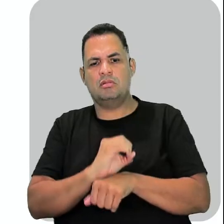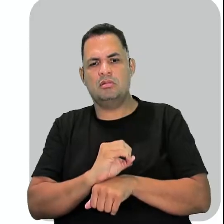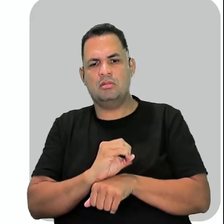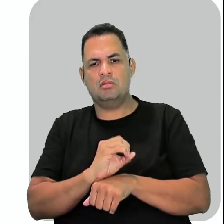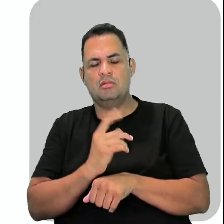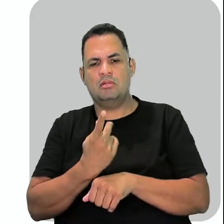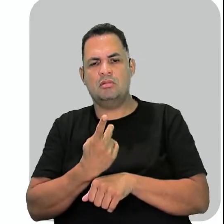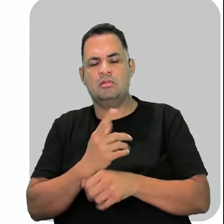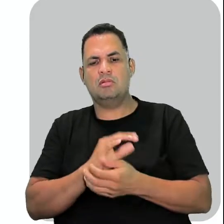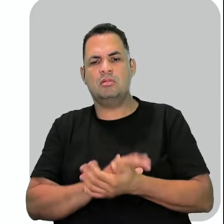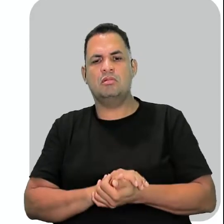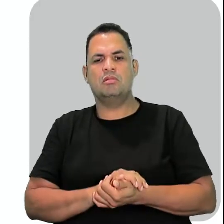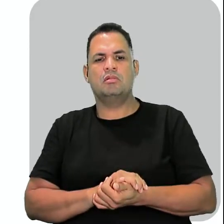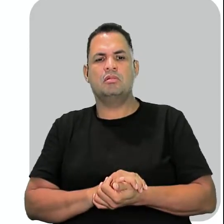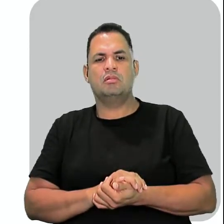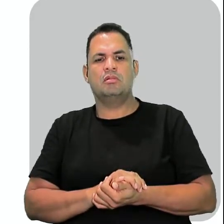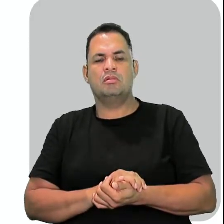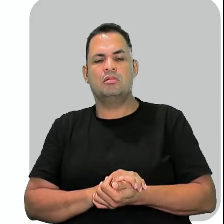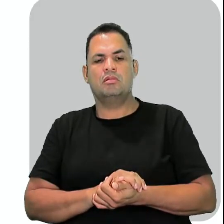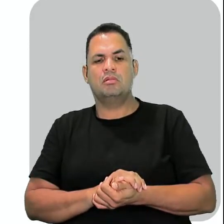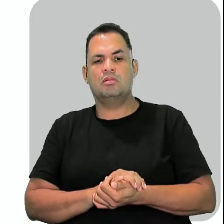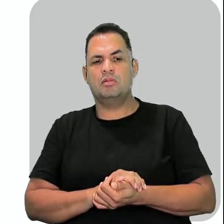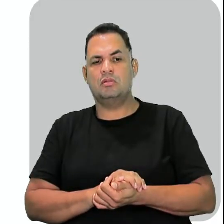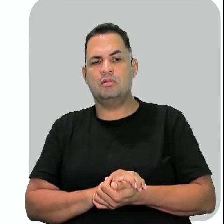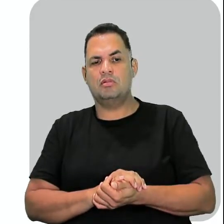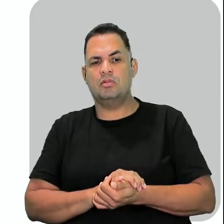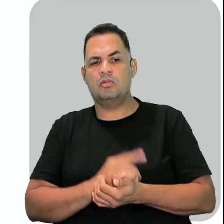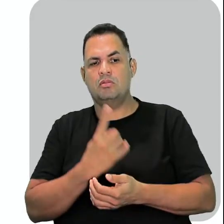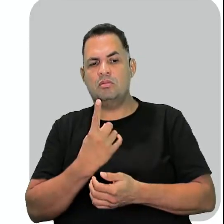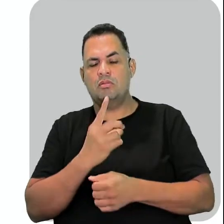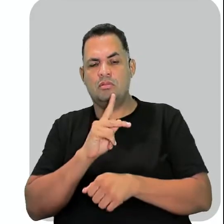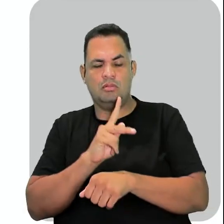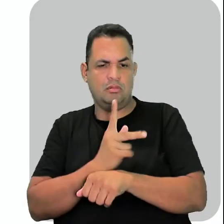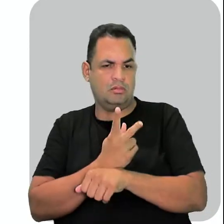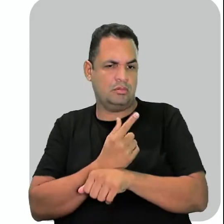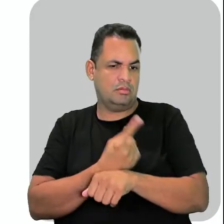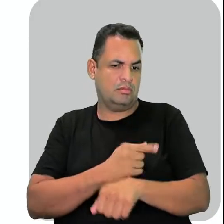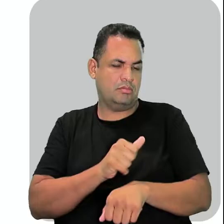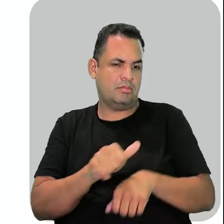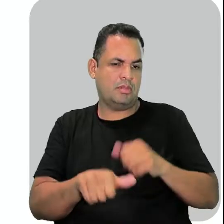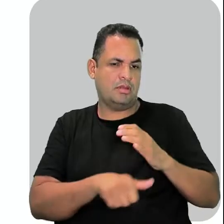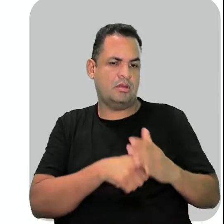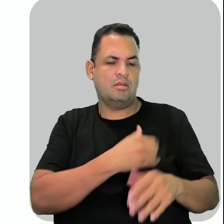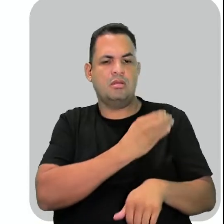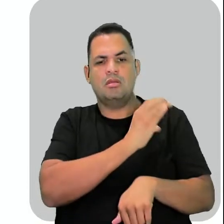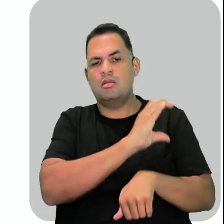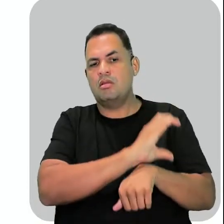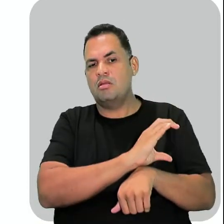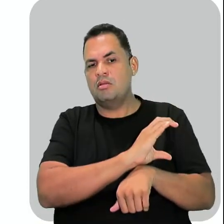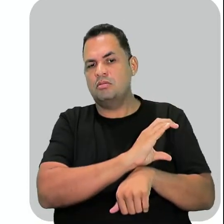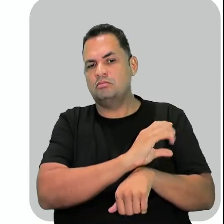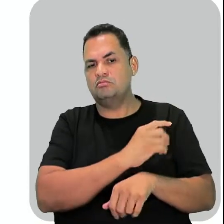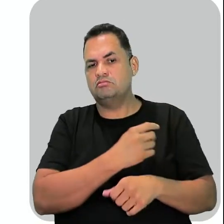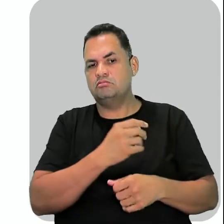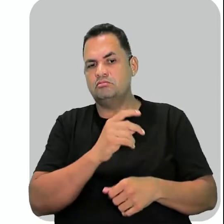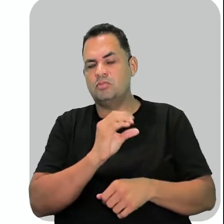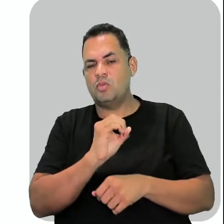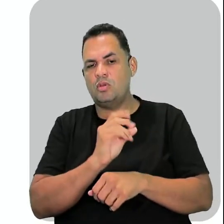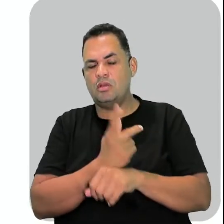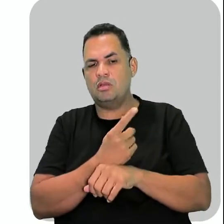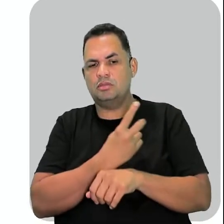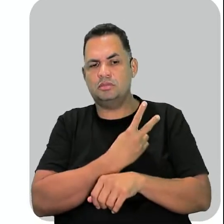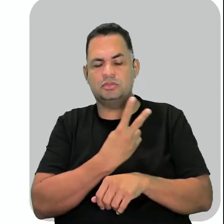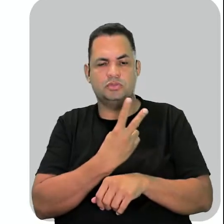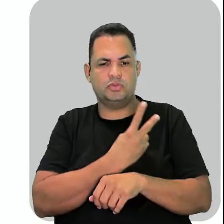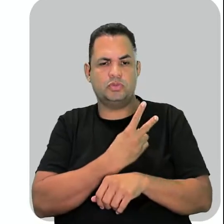HOH. Um hidrogênio vai aqui para esse primeiro carbono e a hidroxila vai para o segundo. E aí eu vou